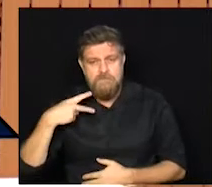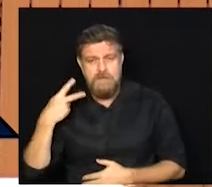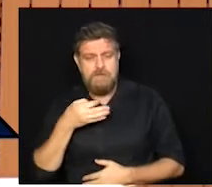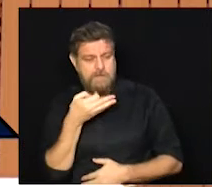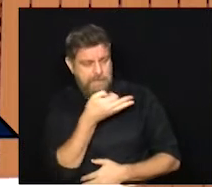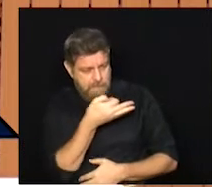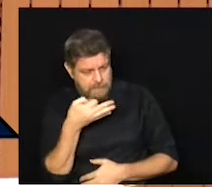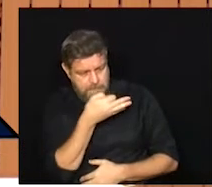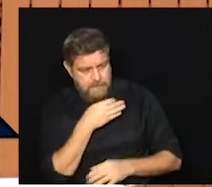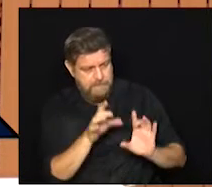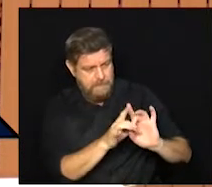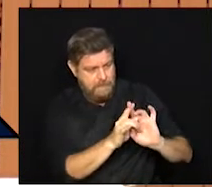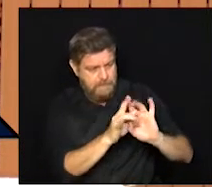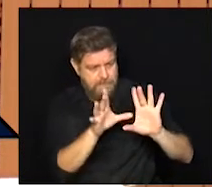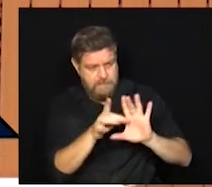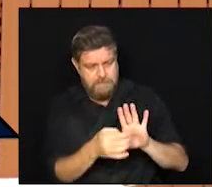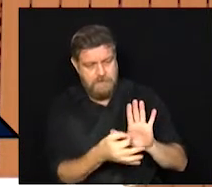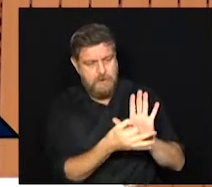palavra.